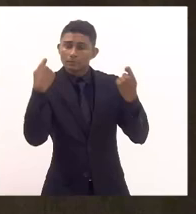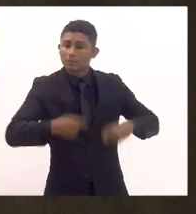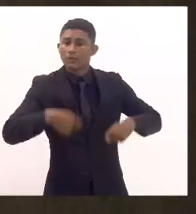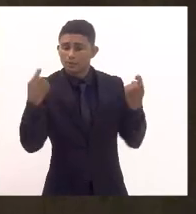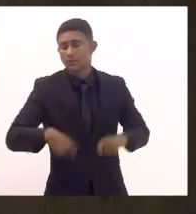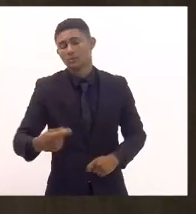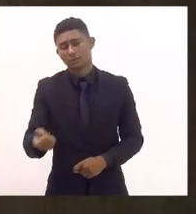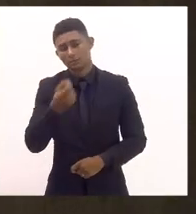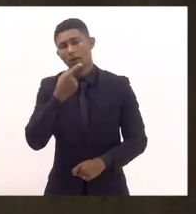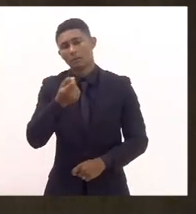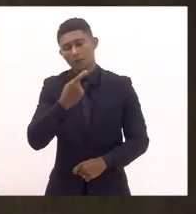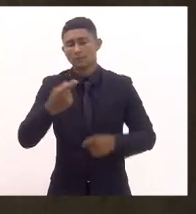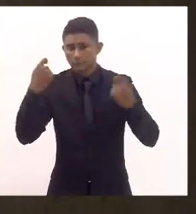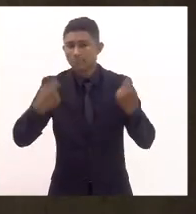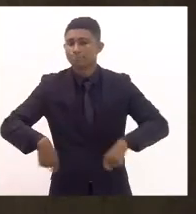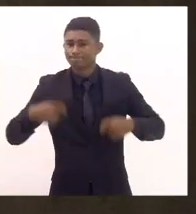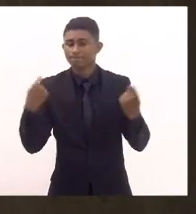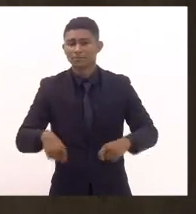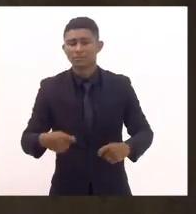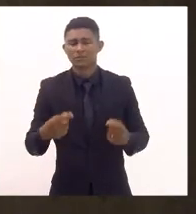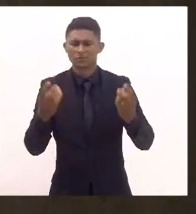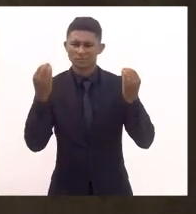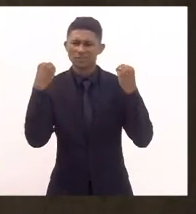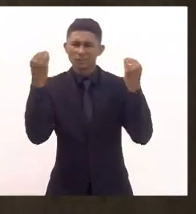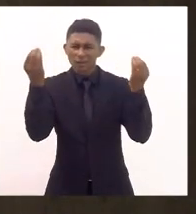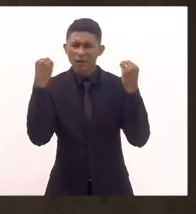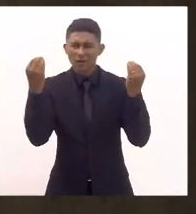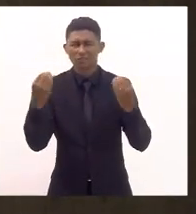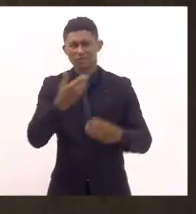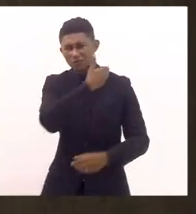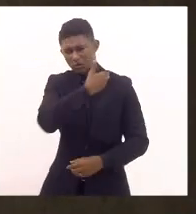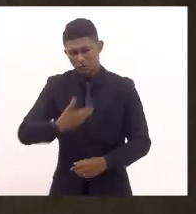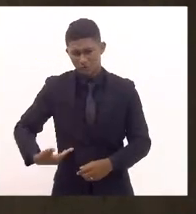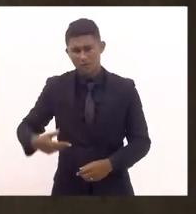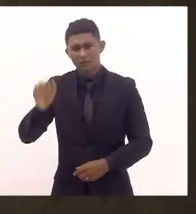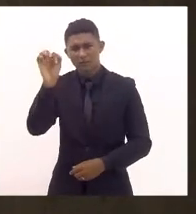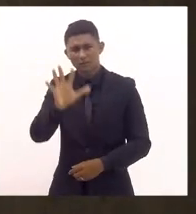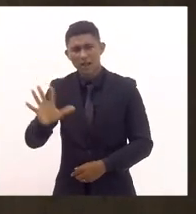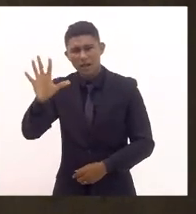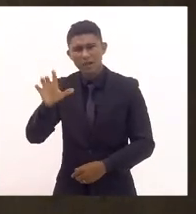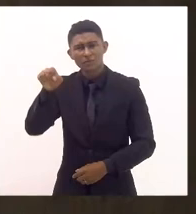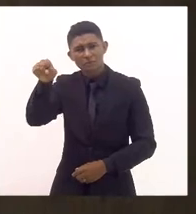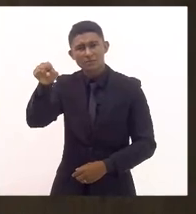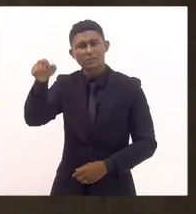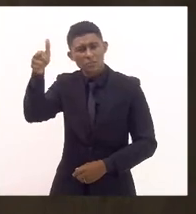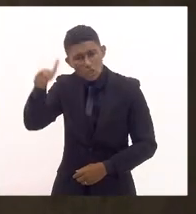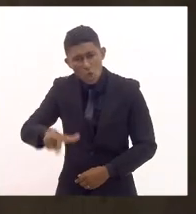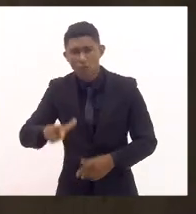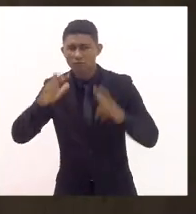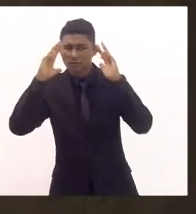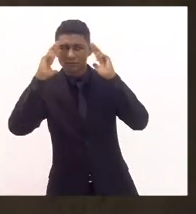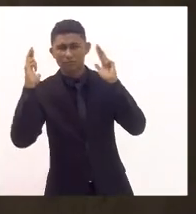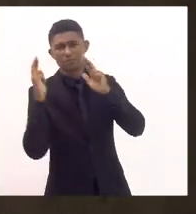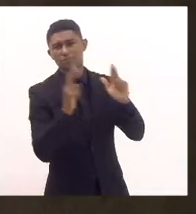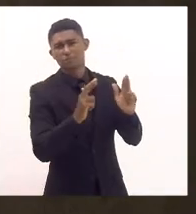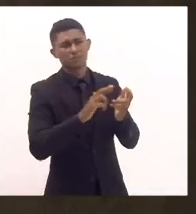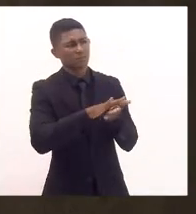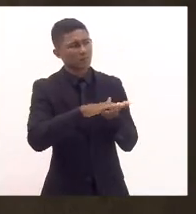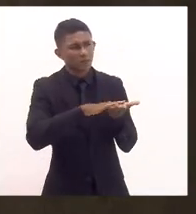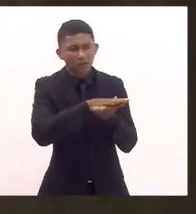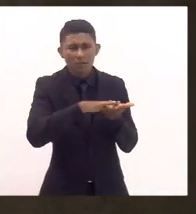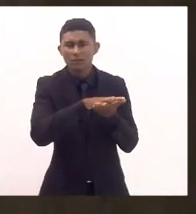dessa medicação deputada Mônica se absurdo o governo federal mais uma vez não respeitar sua ansiedade